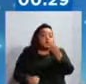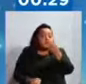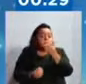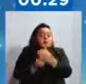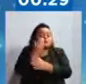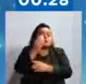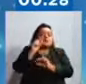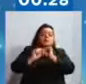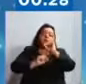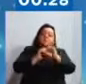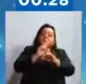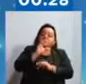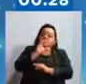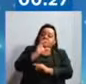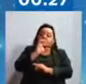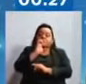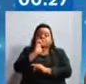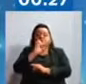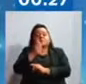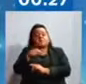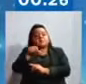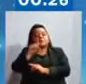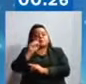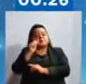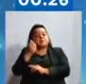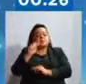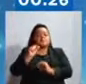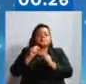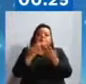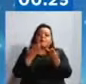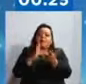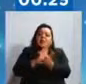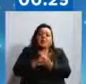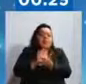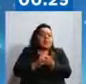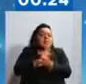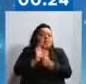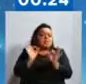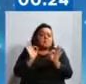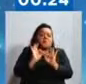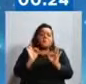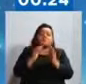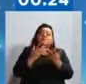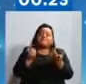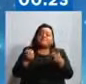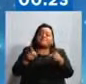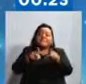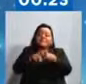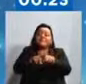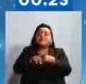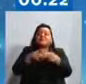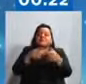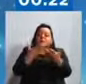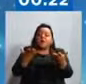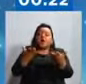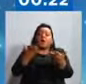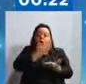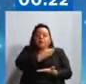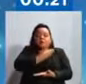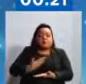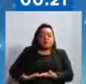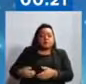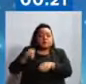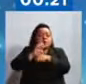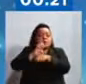tão alardeado na gestão anterior e nada foi feito. Nós temos como parceiro o governador do estado de Rondônia e isso vai ser muito importante